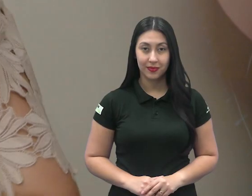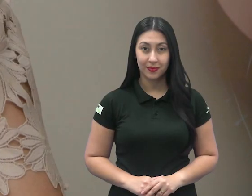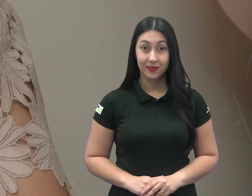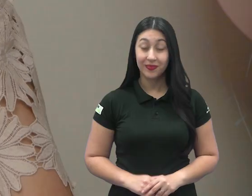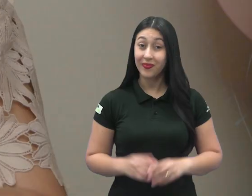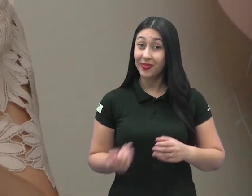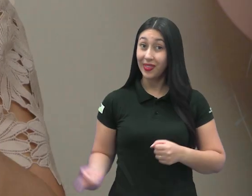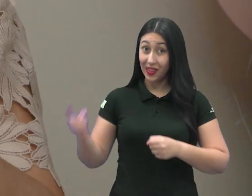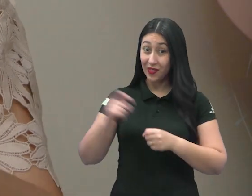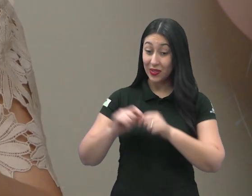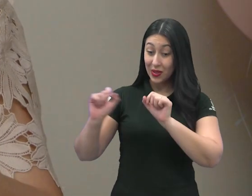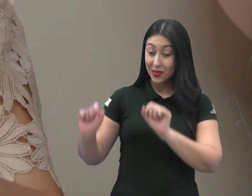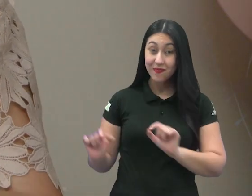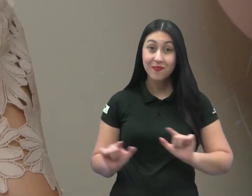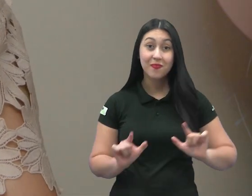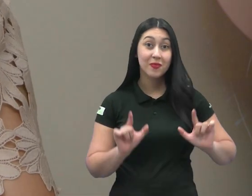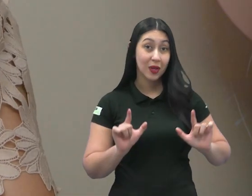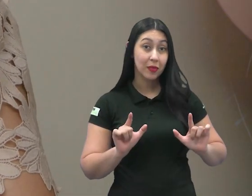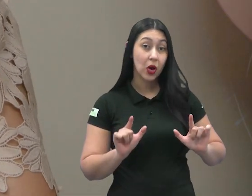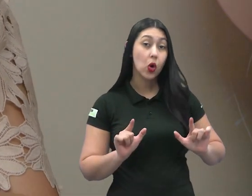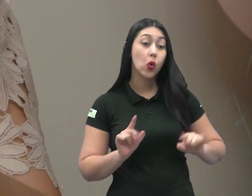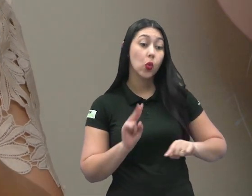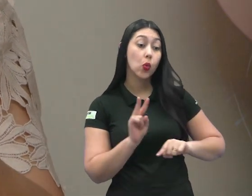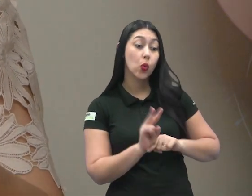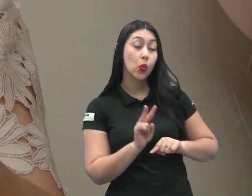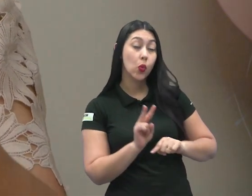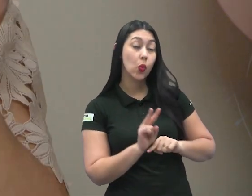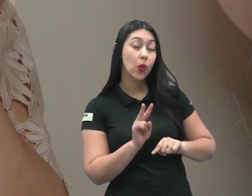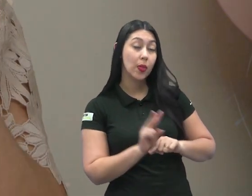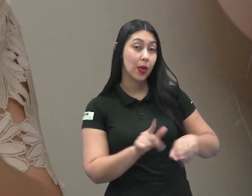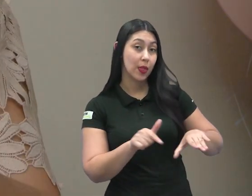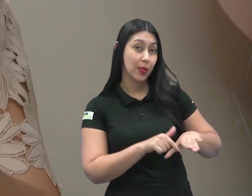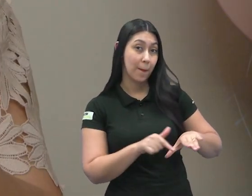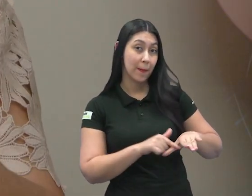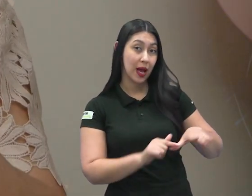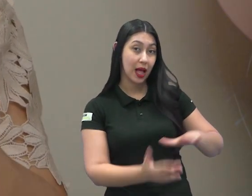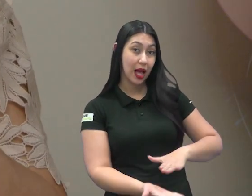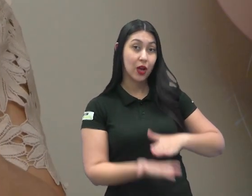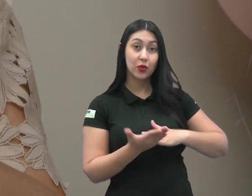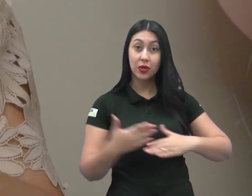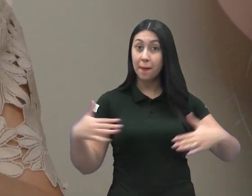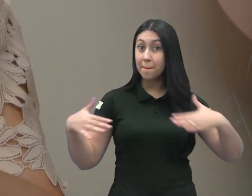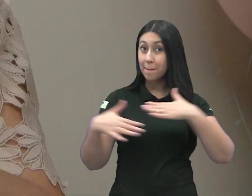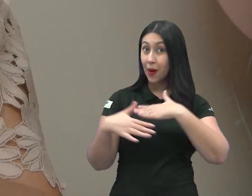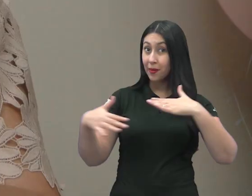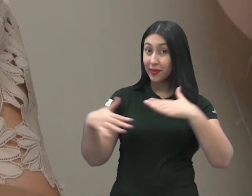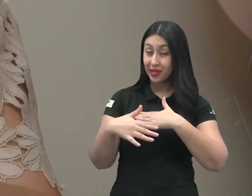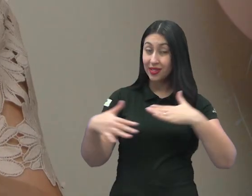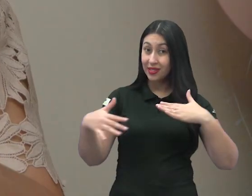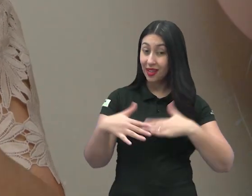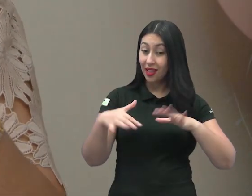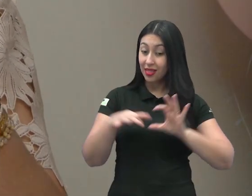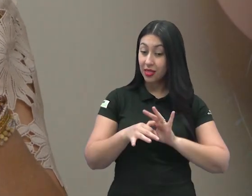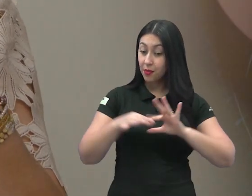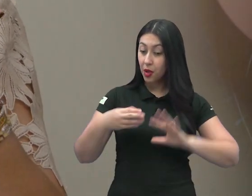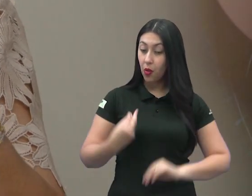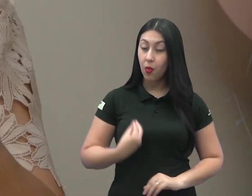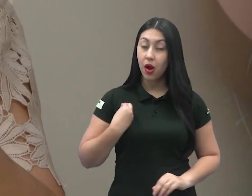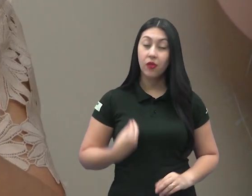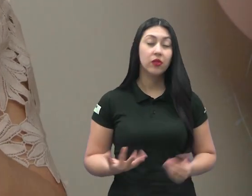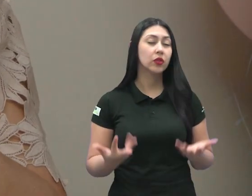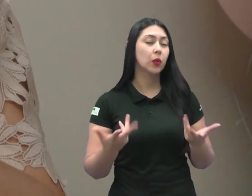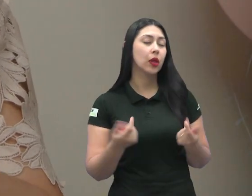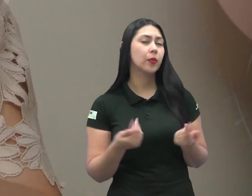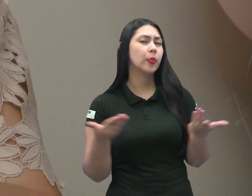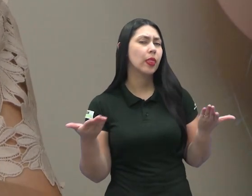Estamos de volta. Cuidar dos pés é investir na nossa mobilidade, liberdade e qualidade de vida. Agora vamos